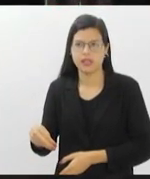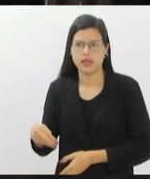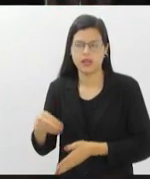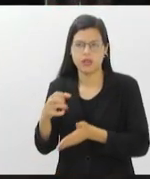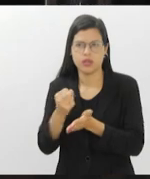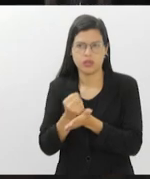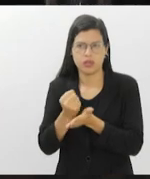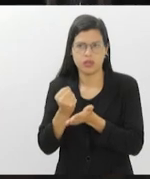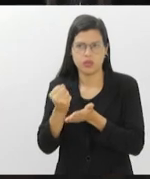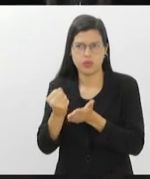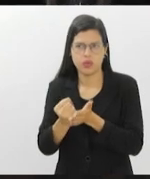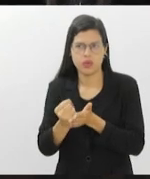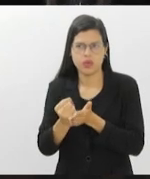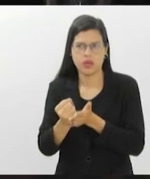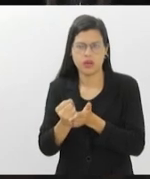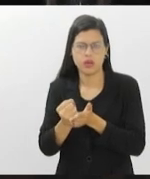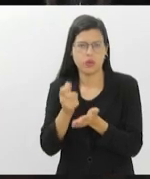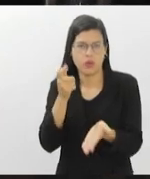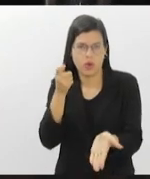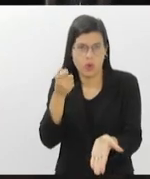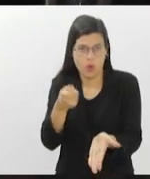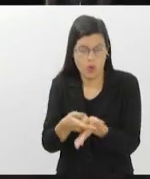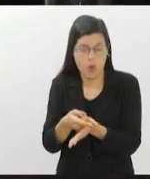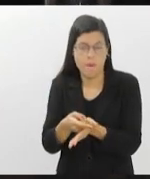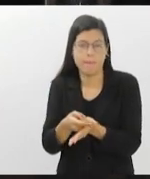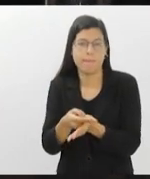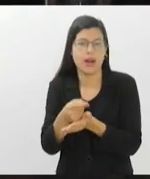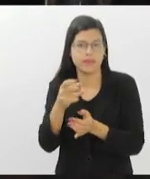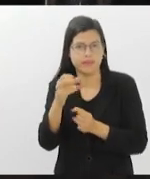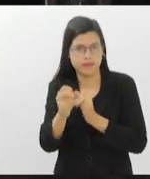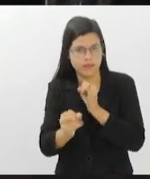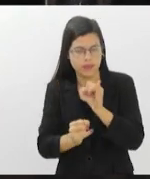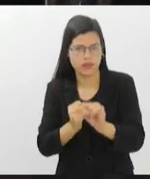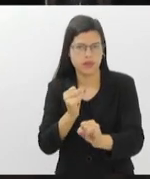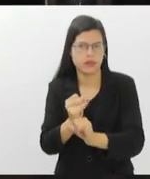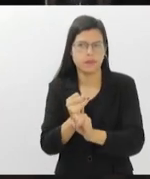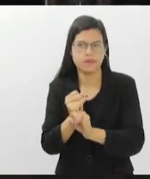consumeristas via compra online, realizadas,